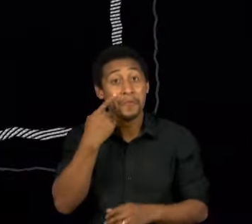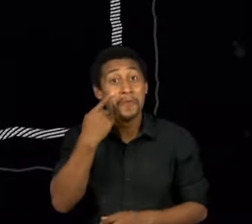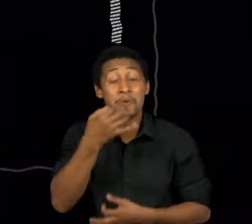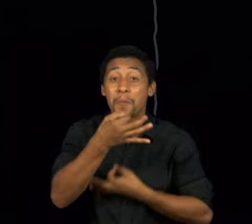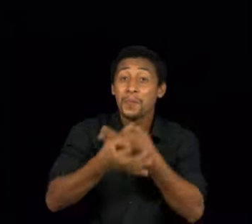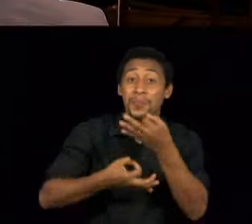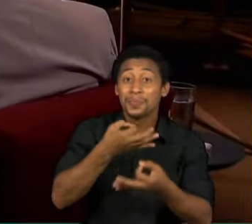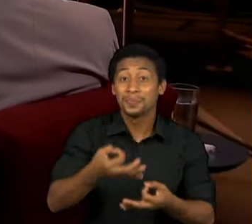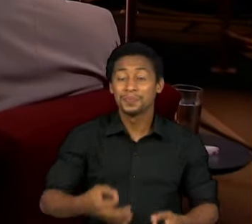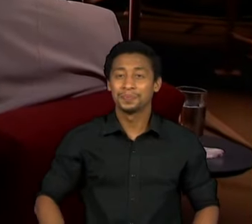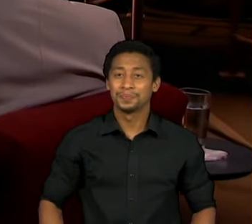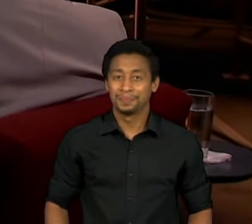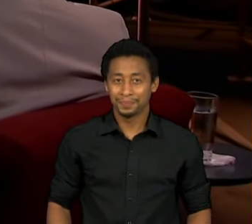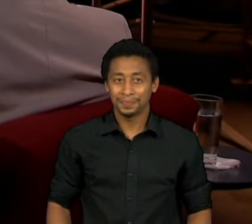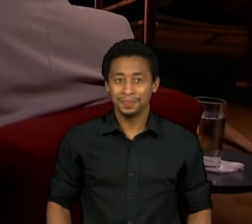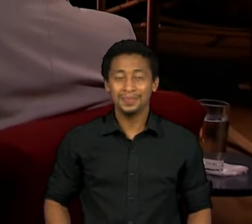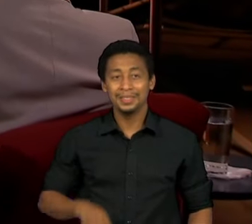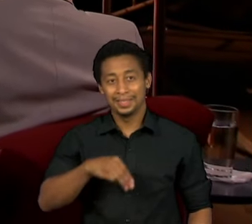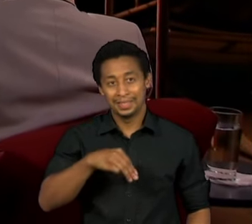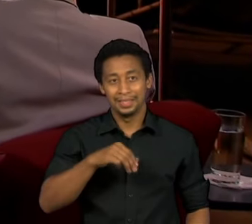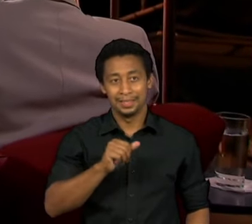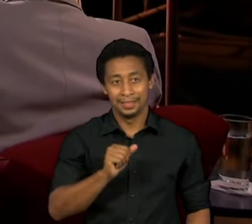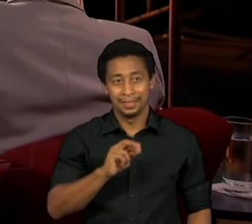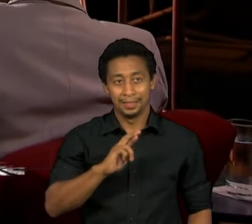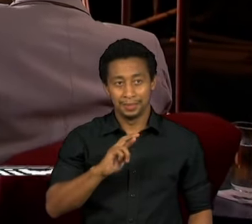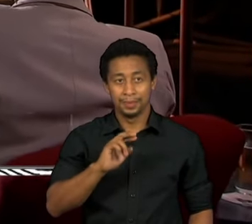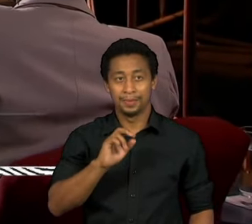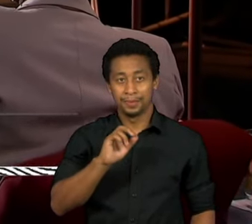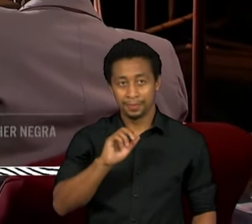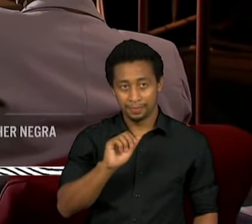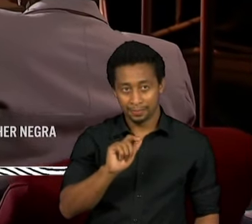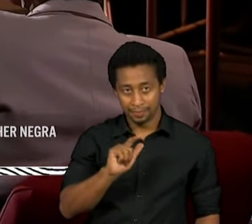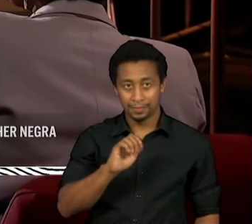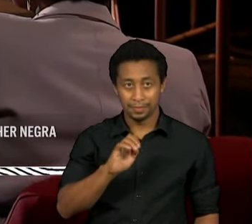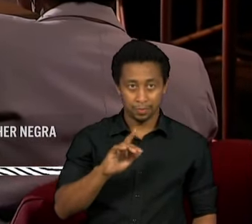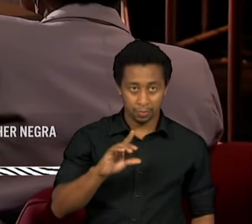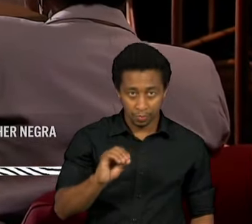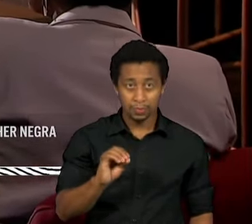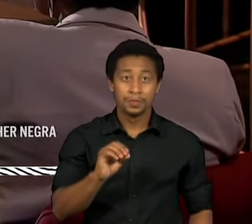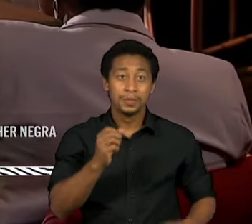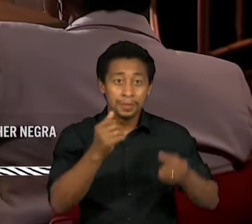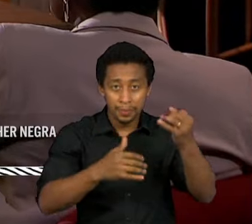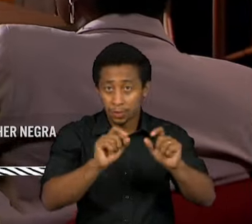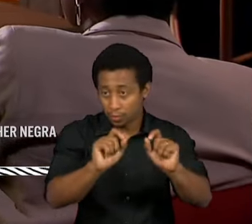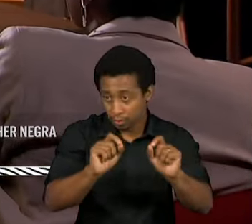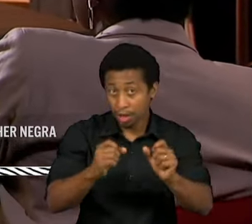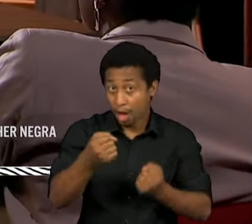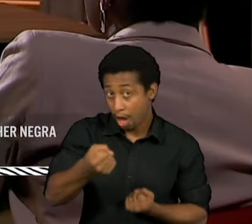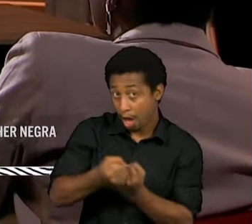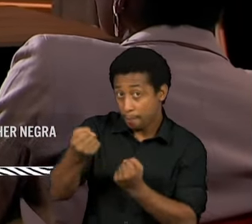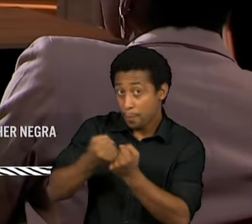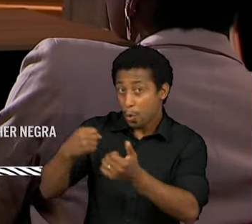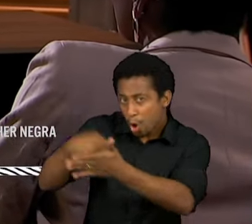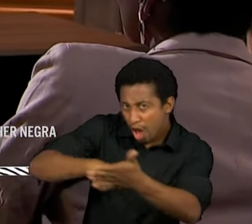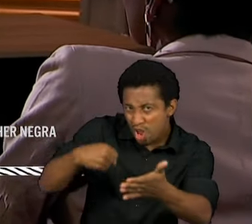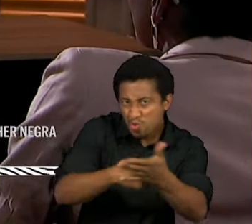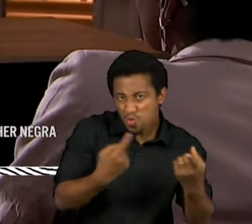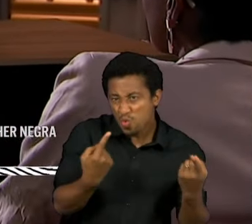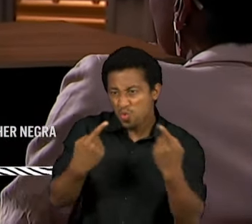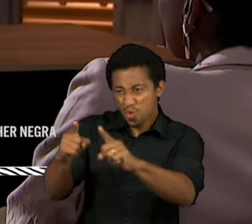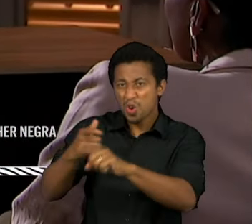dizer Marcelo Machado apoia a luta contra o racismo eo machismo e deixa uma mulher